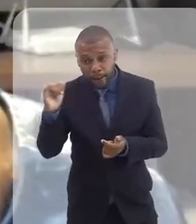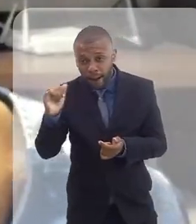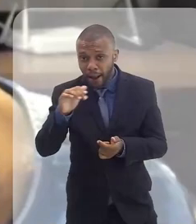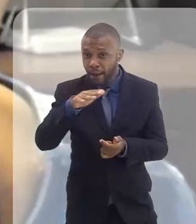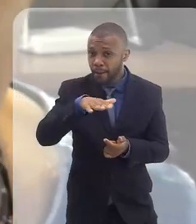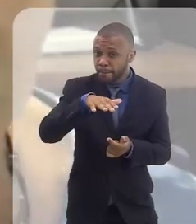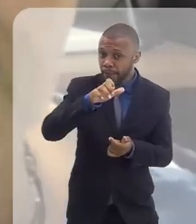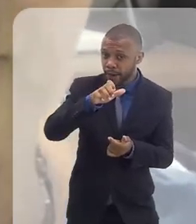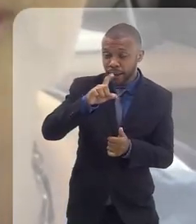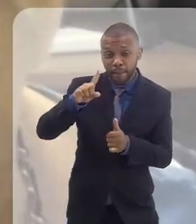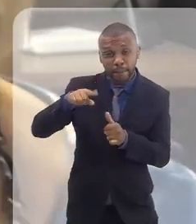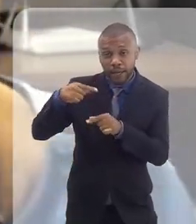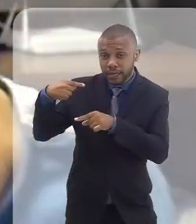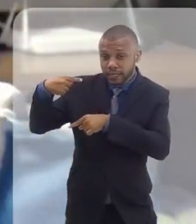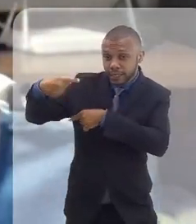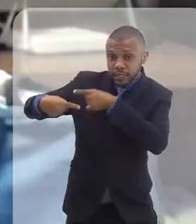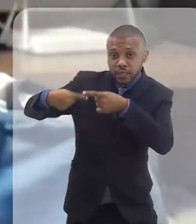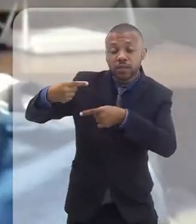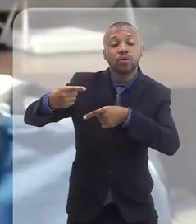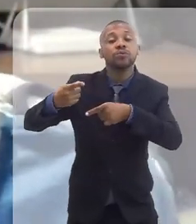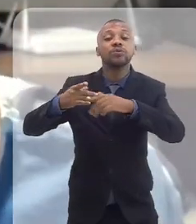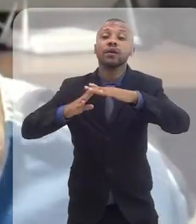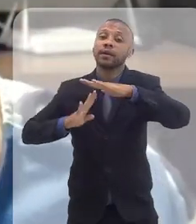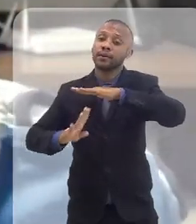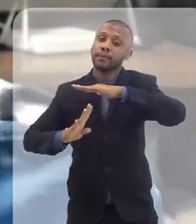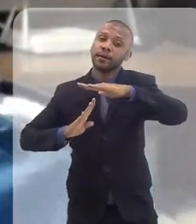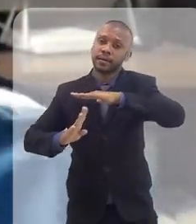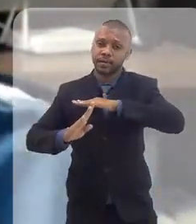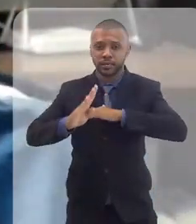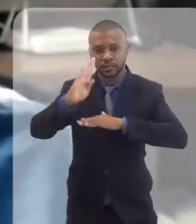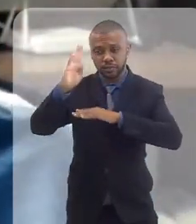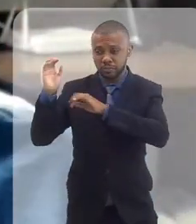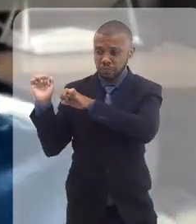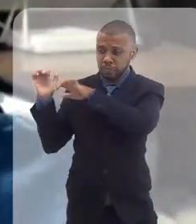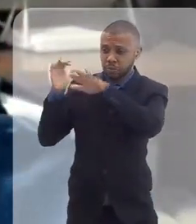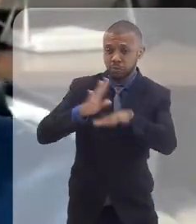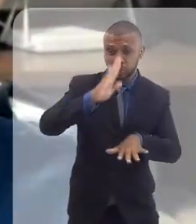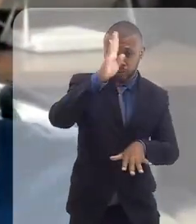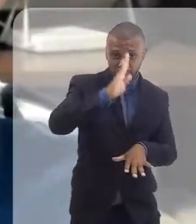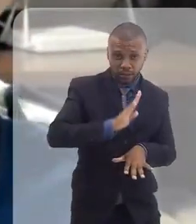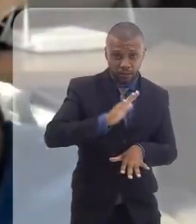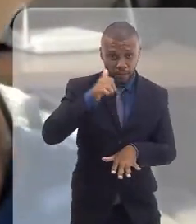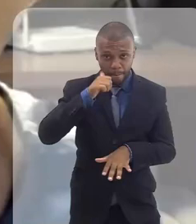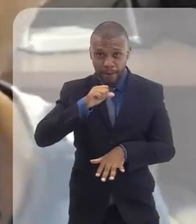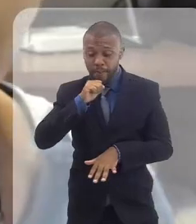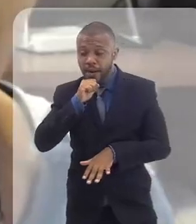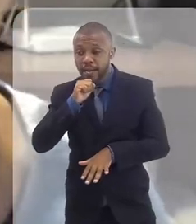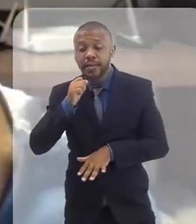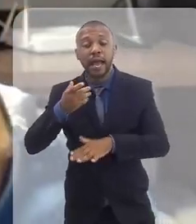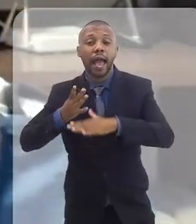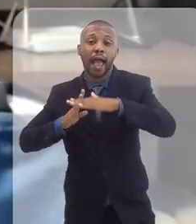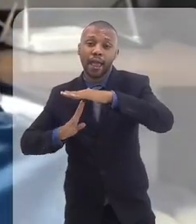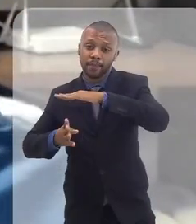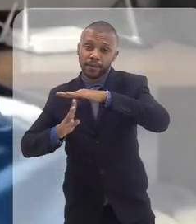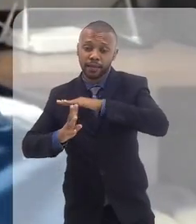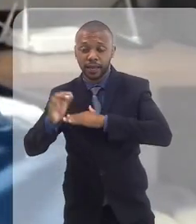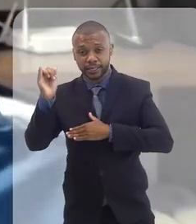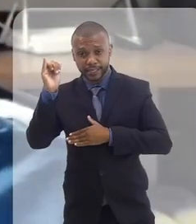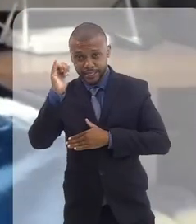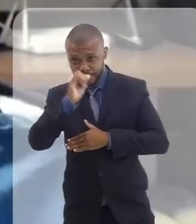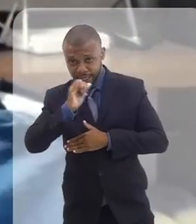são primeira geração de imigrantes no Brasil, por parte de mãe, imigrantes italianos